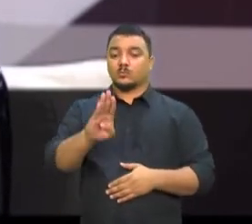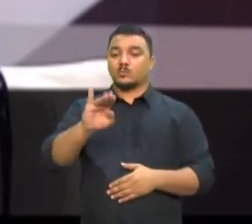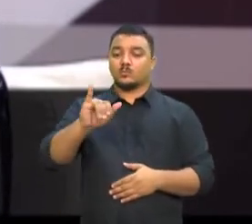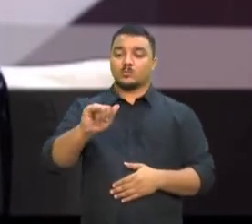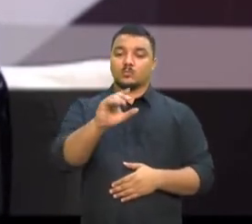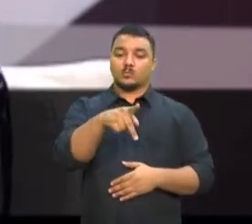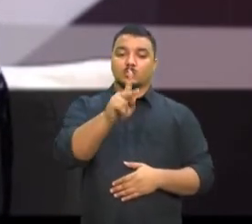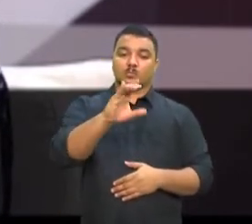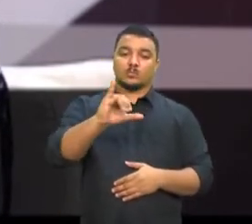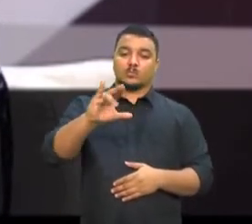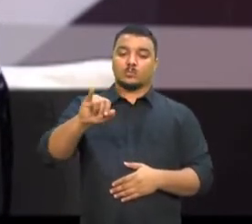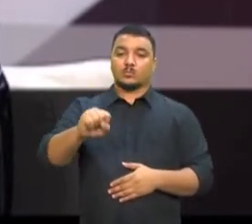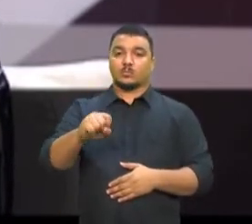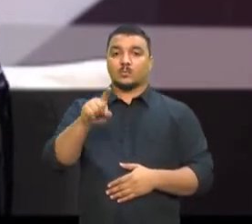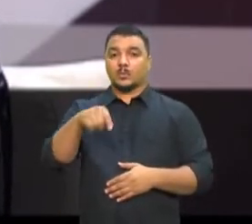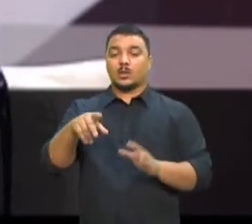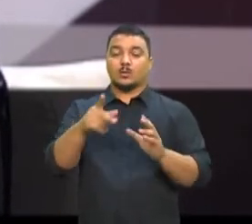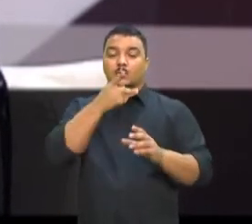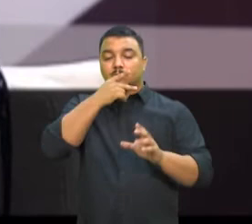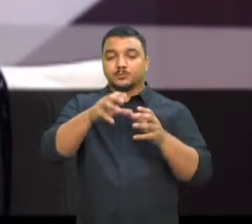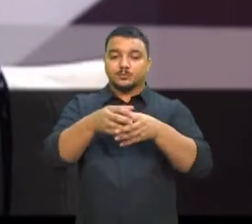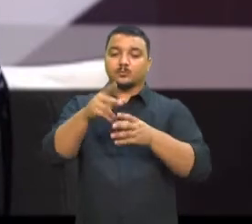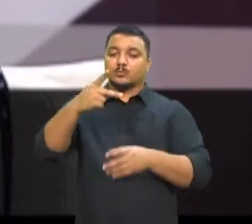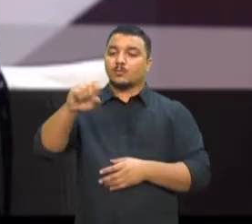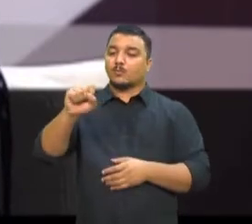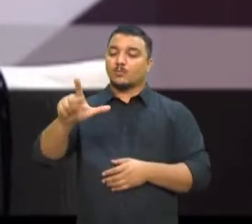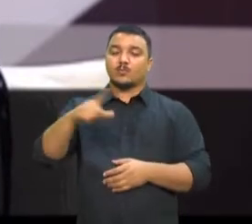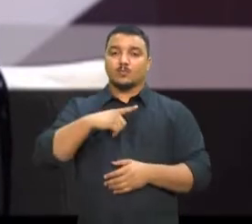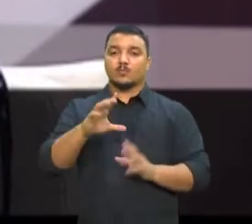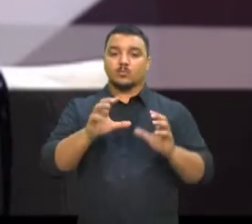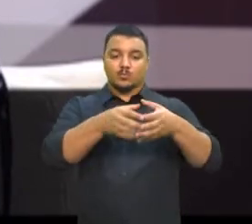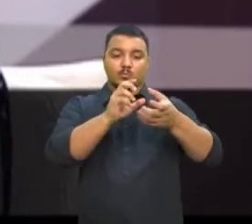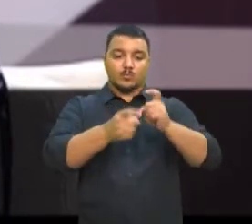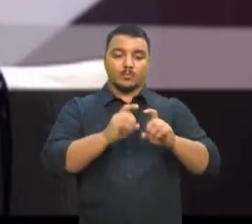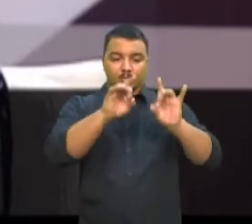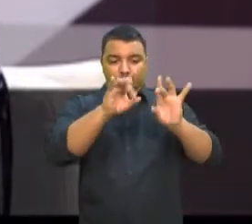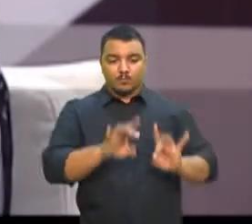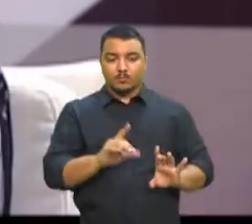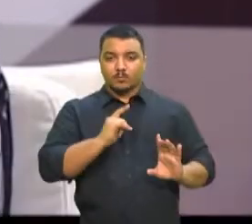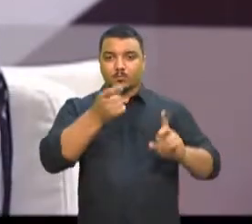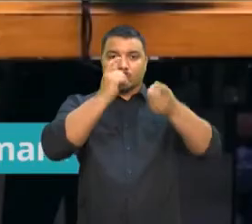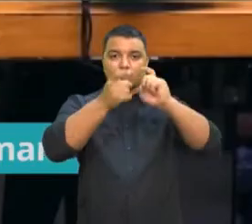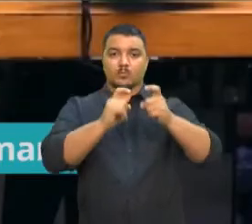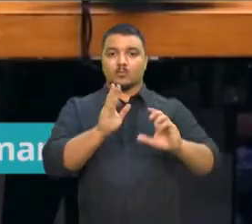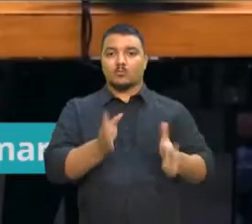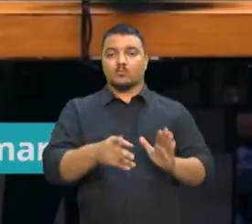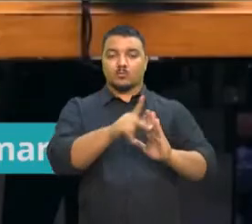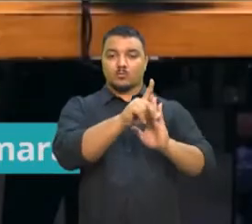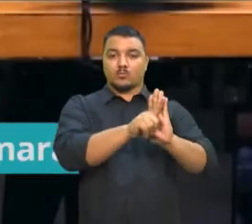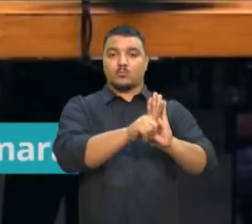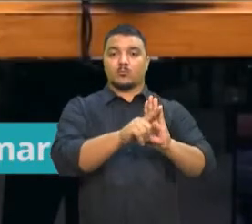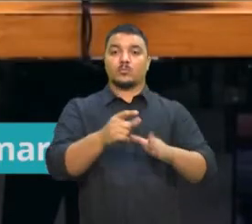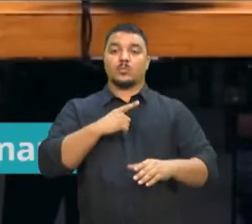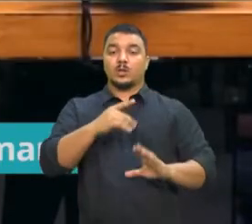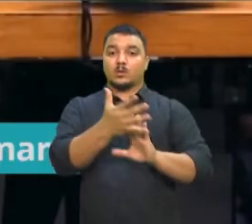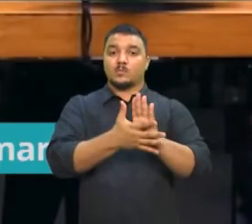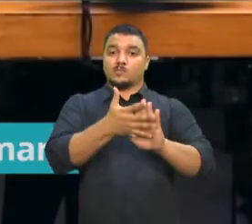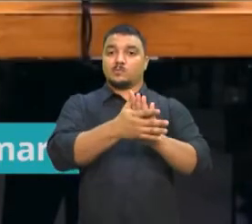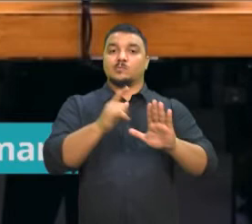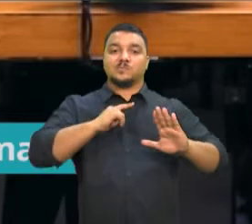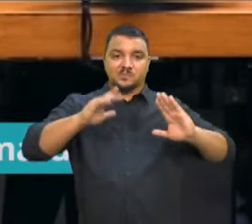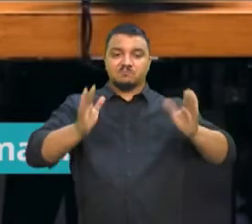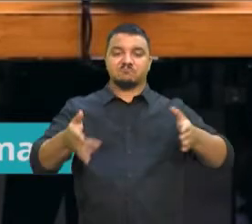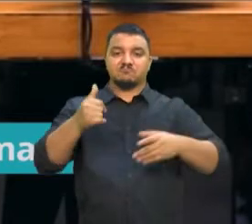do Distrito Federal, está em discussão numa comissão especial da Câmara. O texto, que tem sido uma bandeira